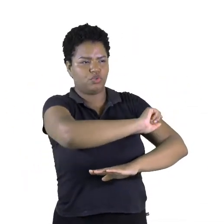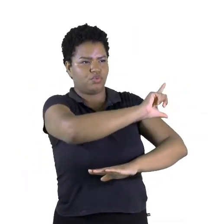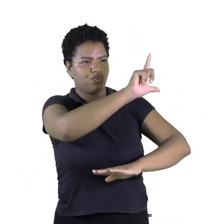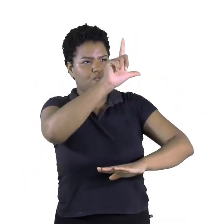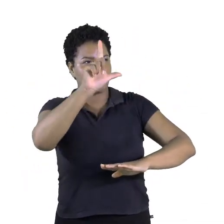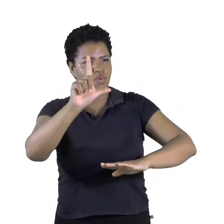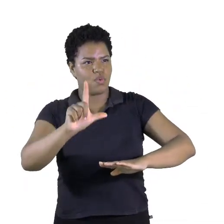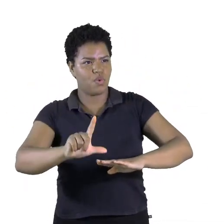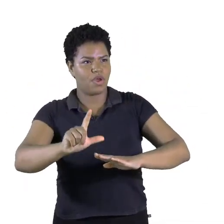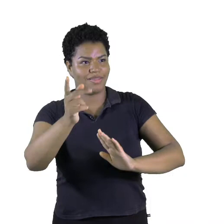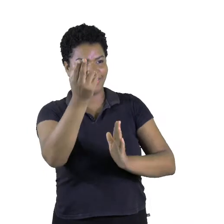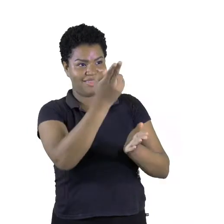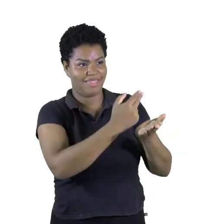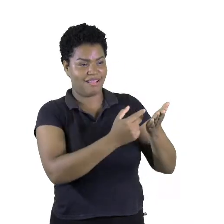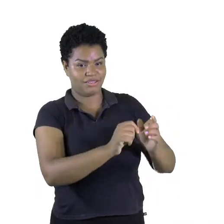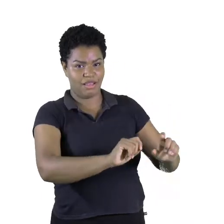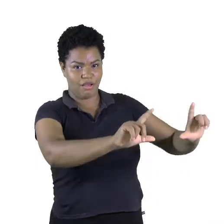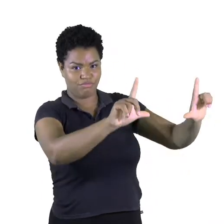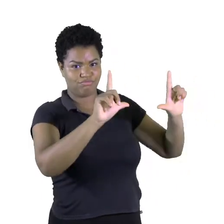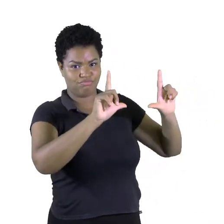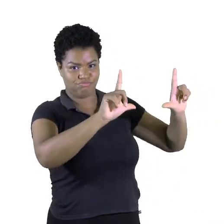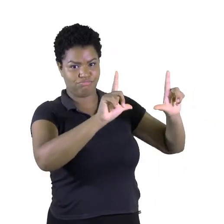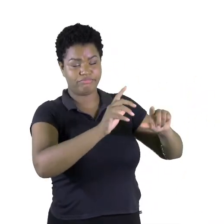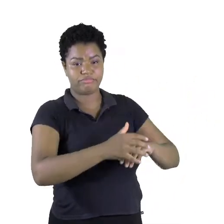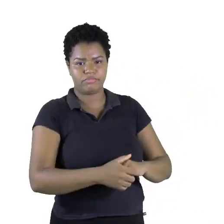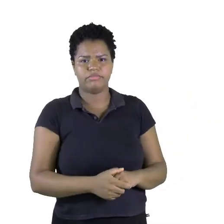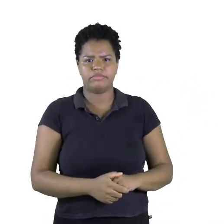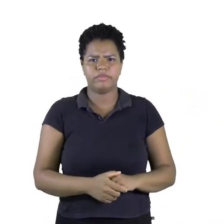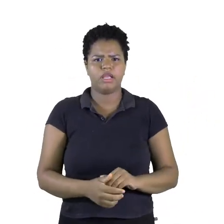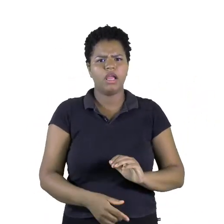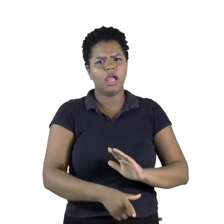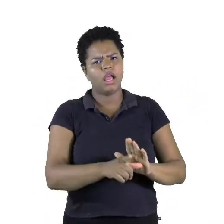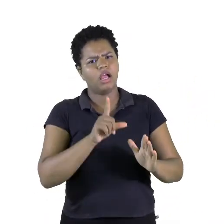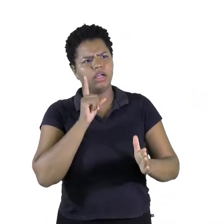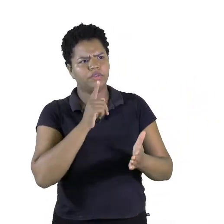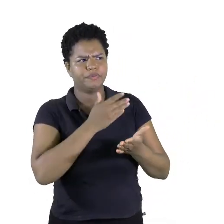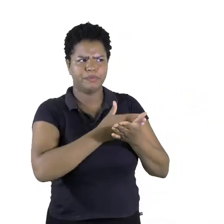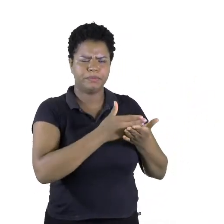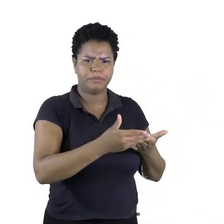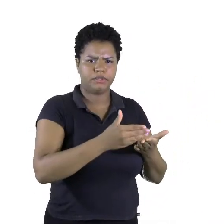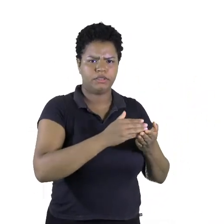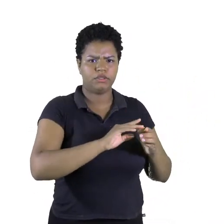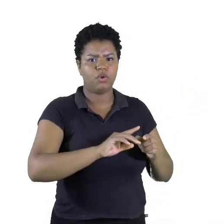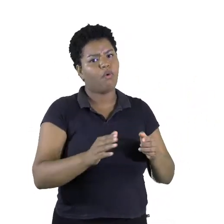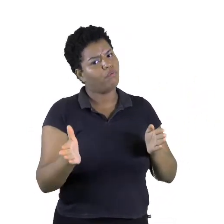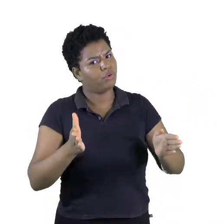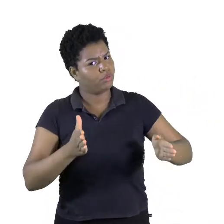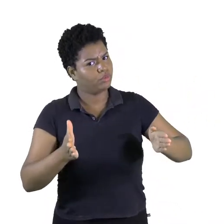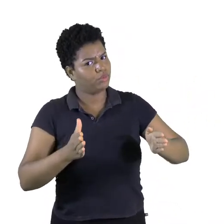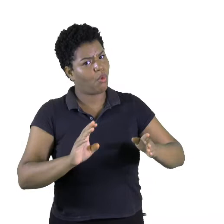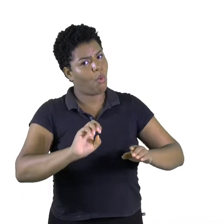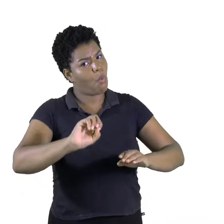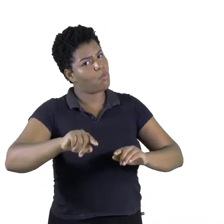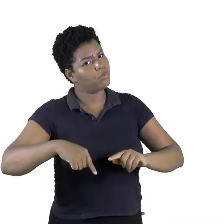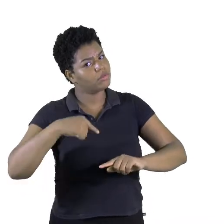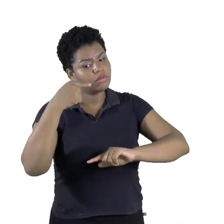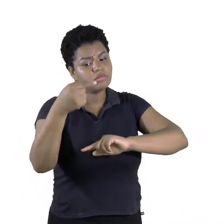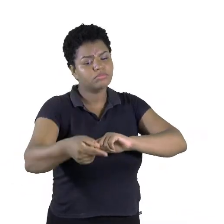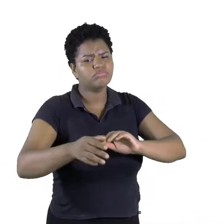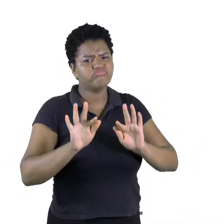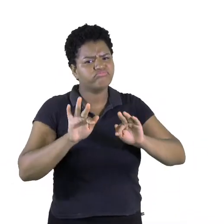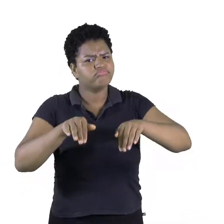estava desenhado no quadro. Isso foi antes, logo no início? Foi durante ou foi depois, lá no final da